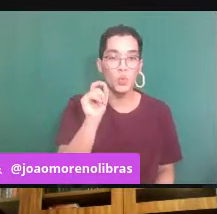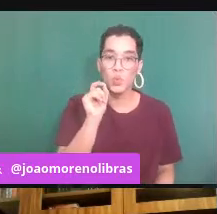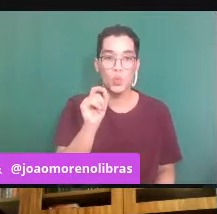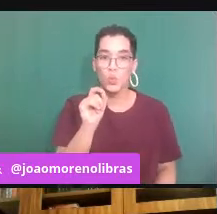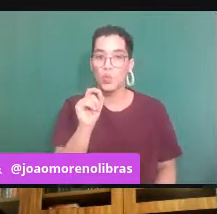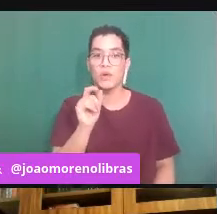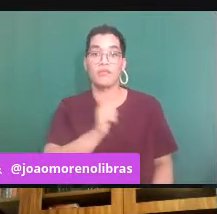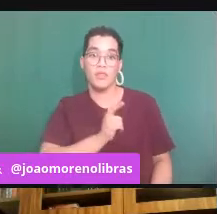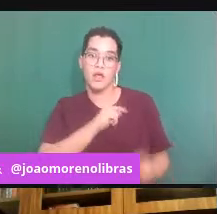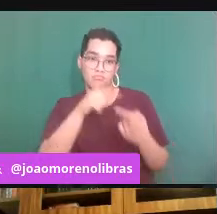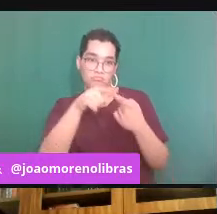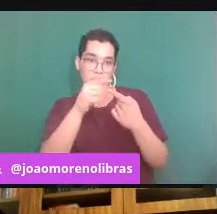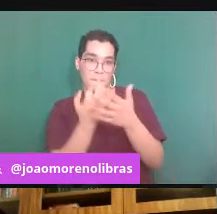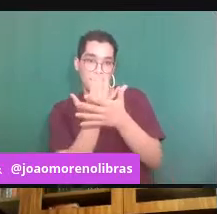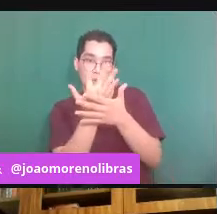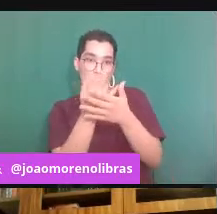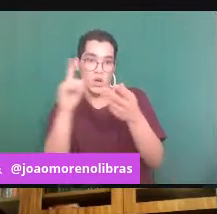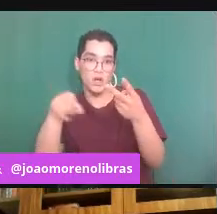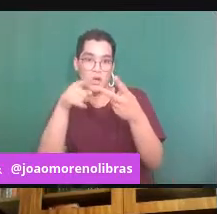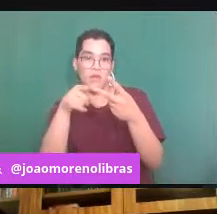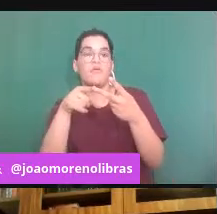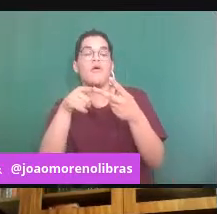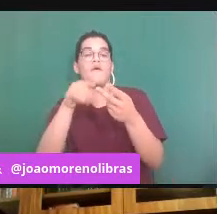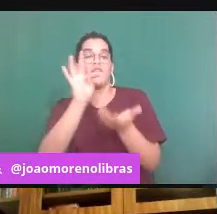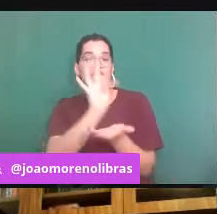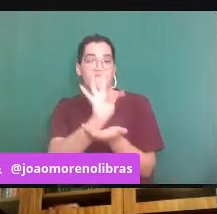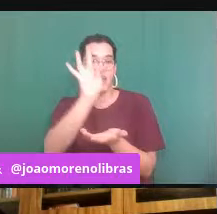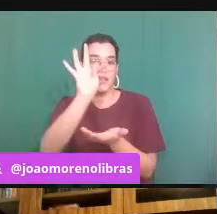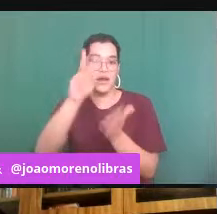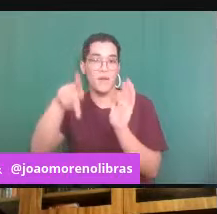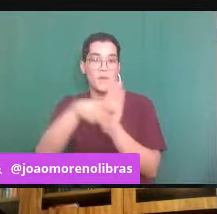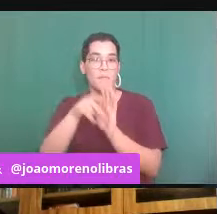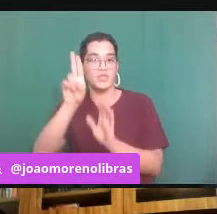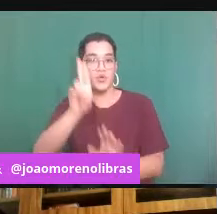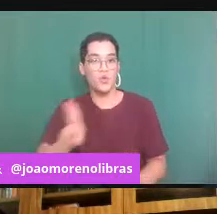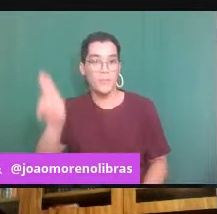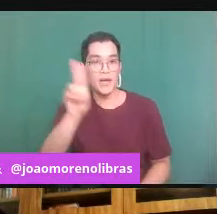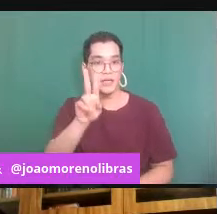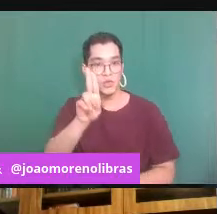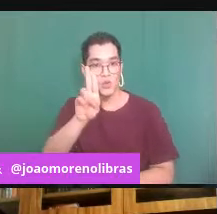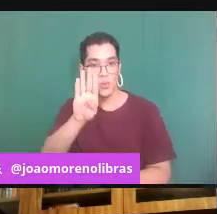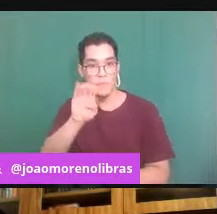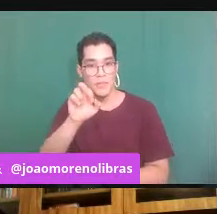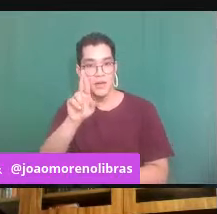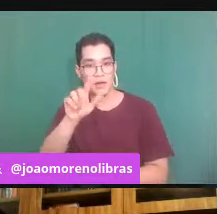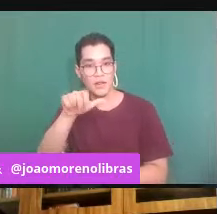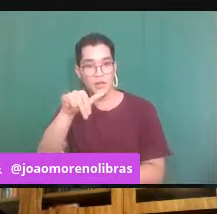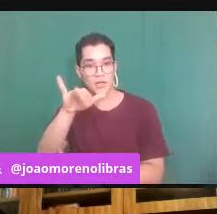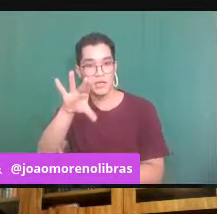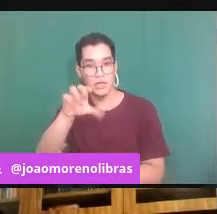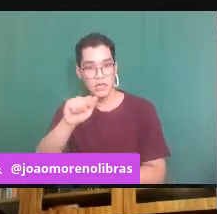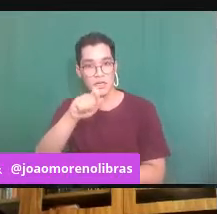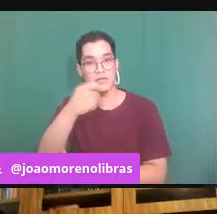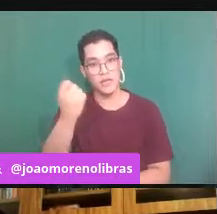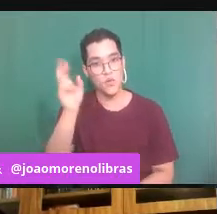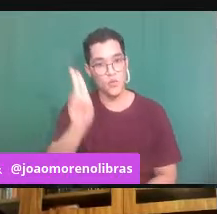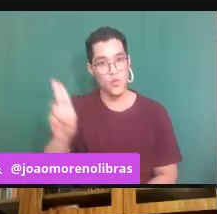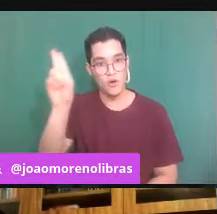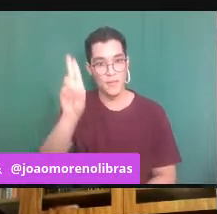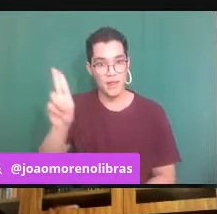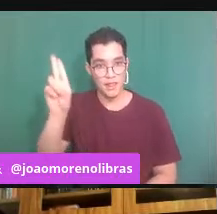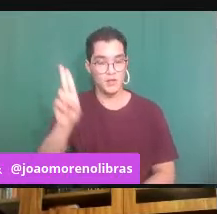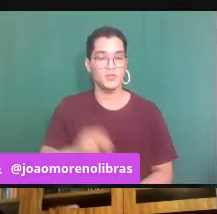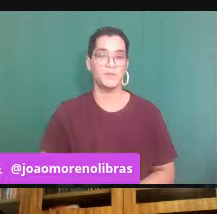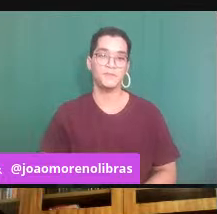de Uberlândia e os programas aí de vocês, de Bacabal, de São Luís. Até para dizer que, embora